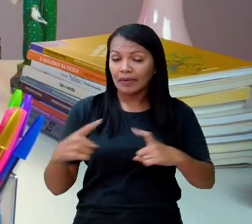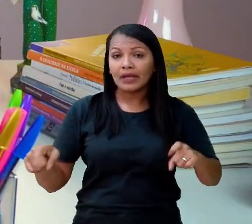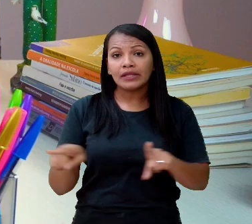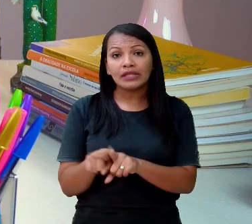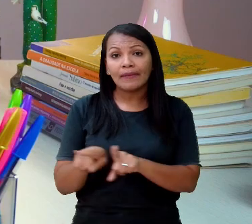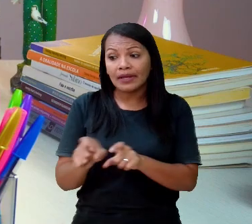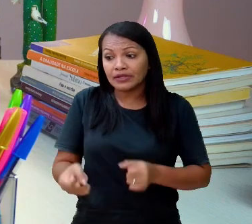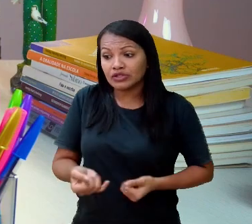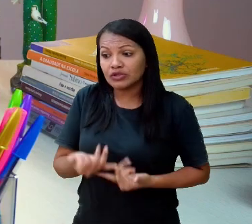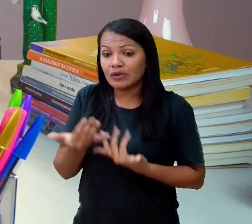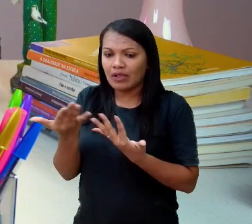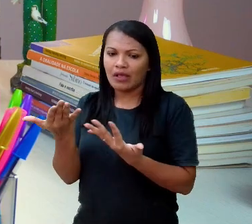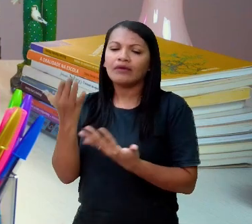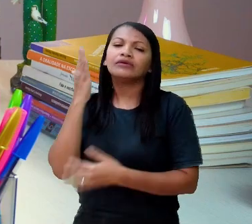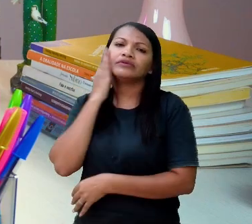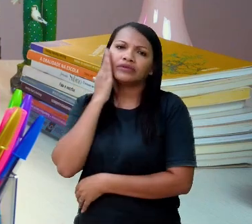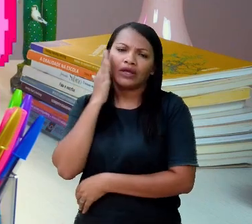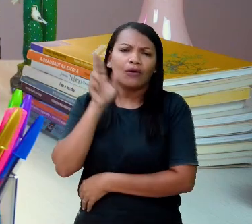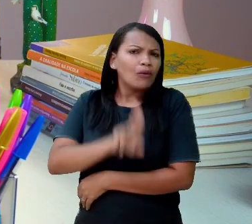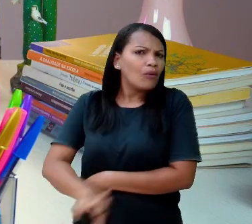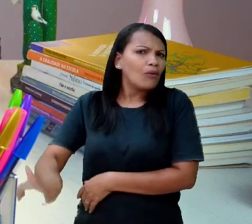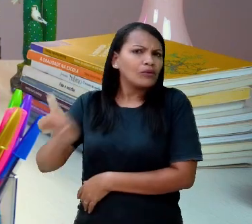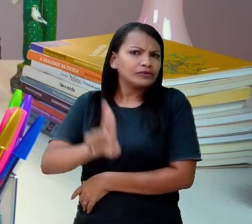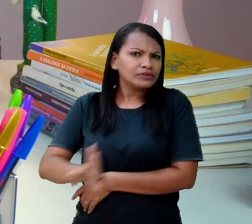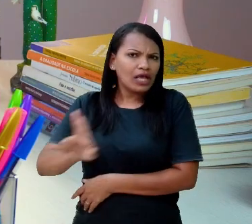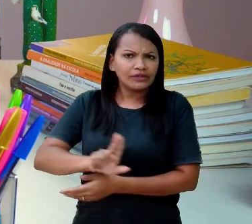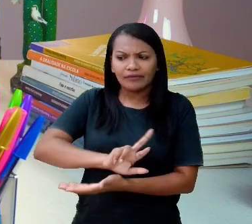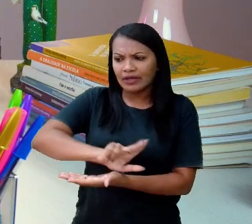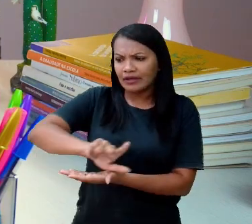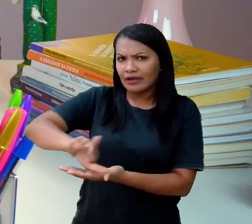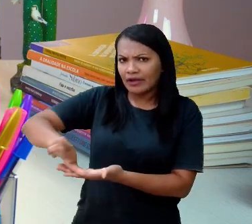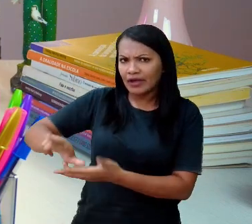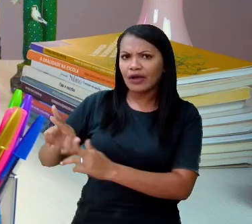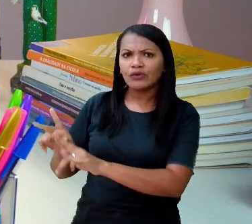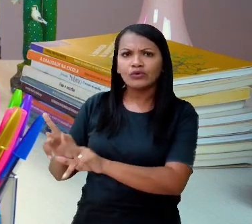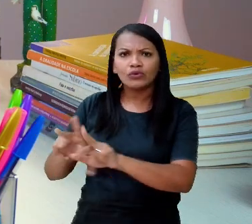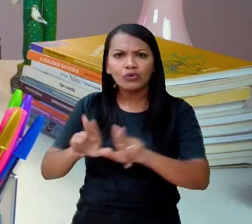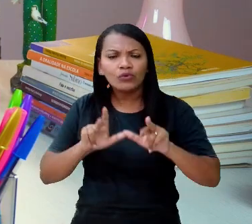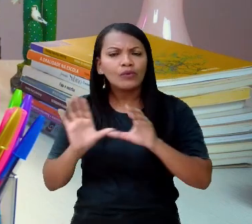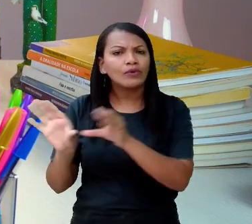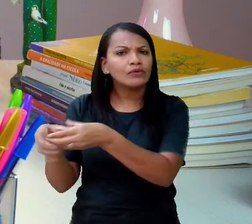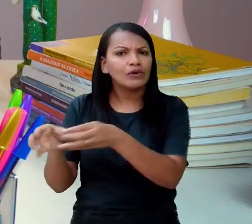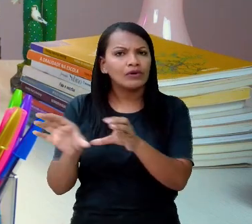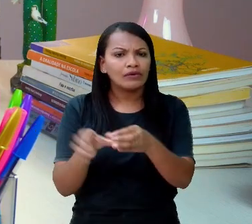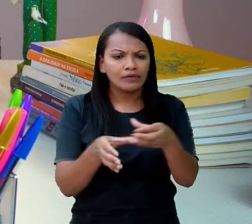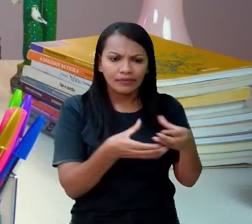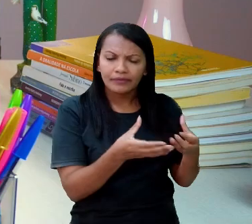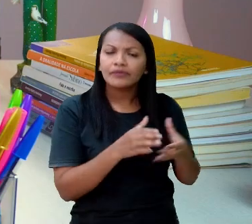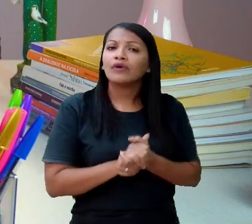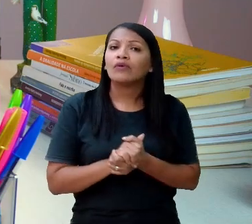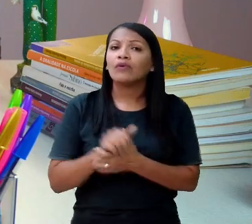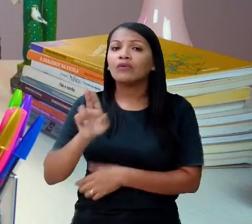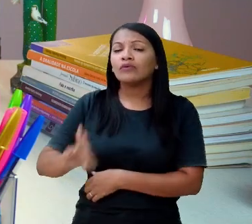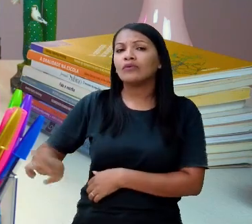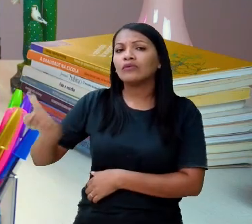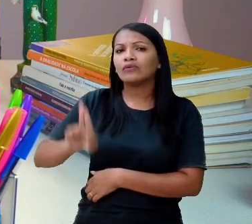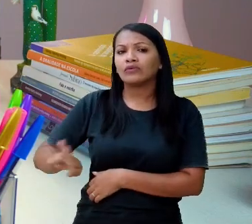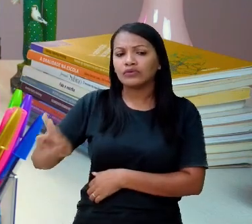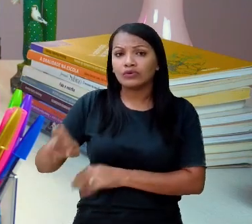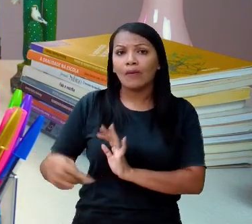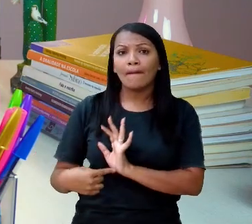expressões coloquiais. Elas são utilizadas por diferentes grupos sociais. Esse uso